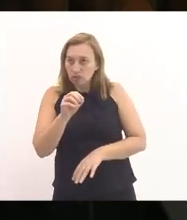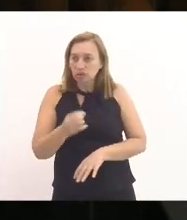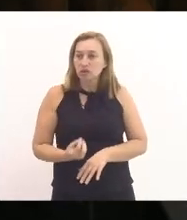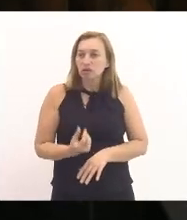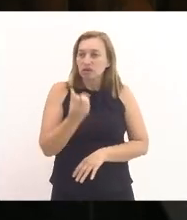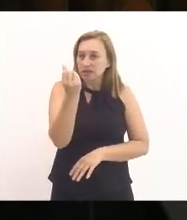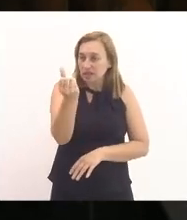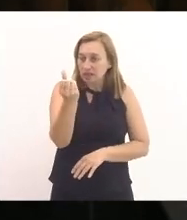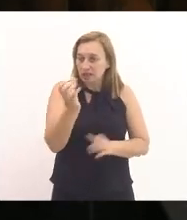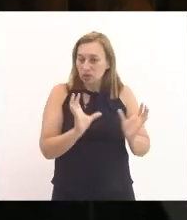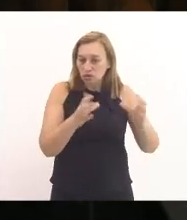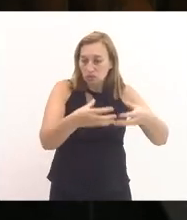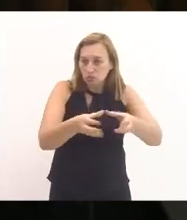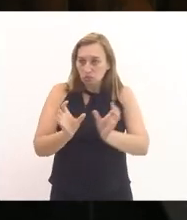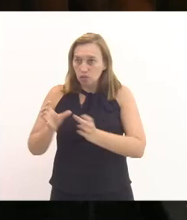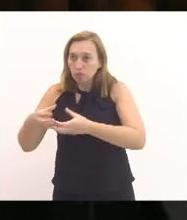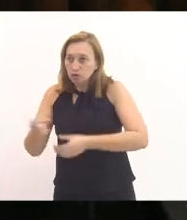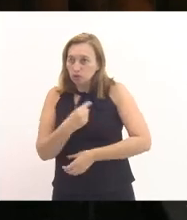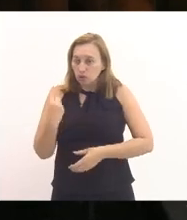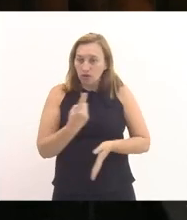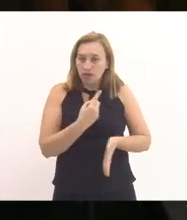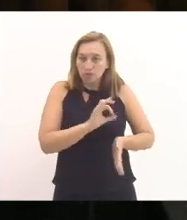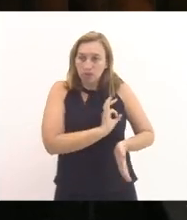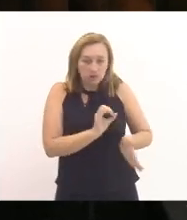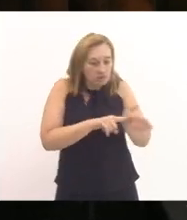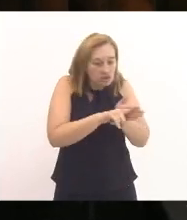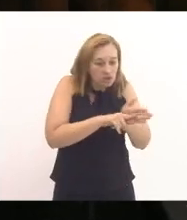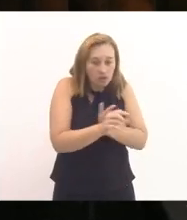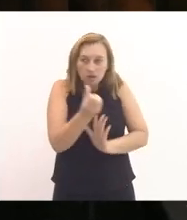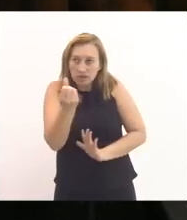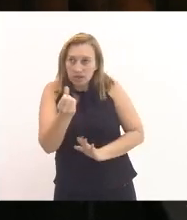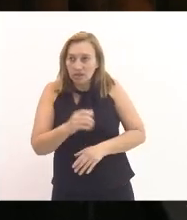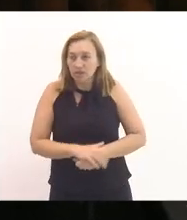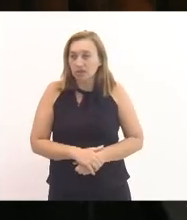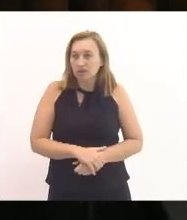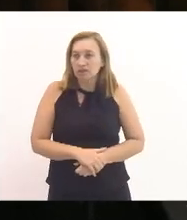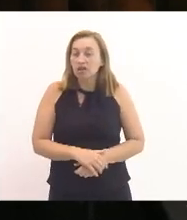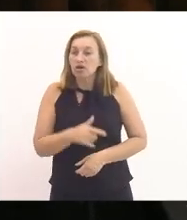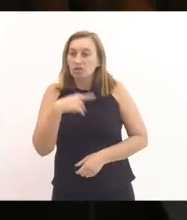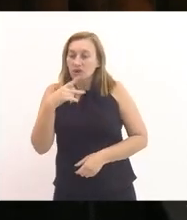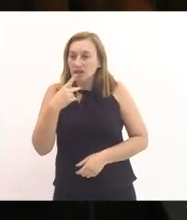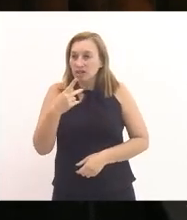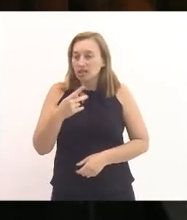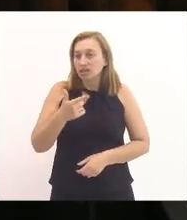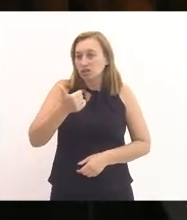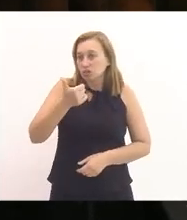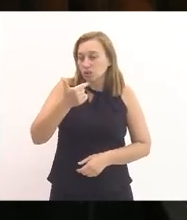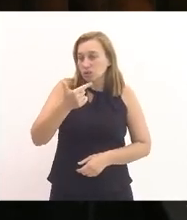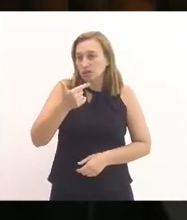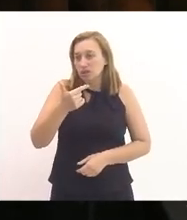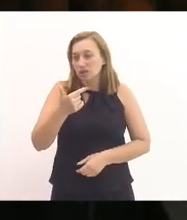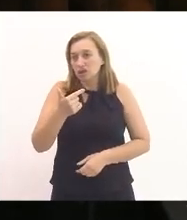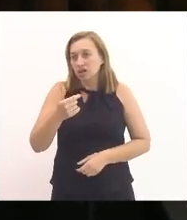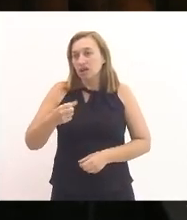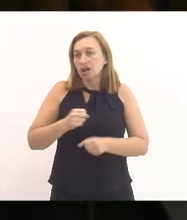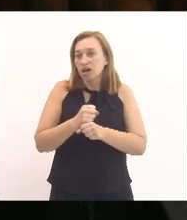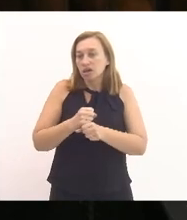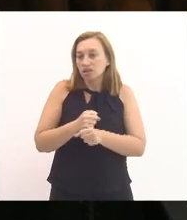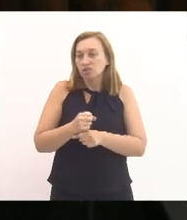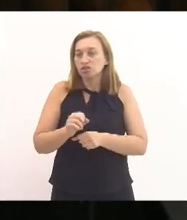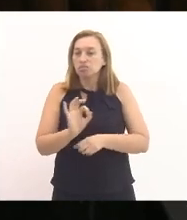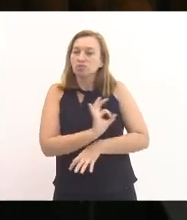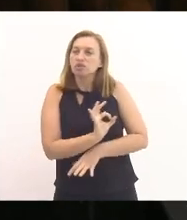nós investigadores três classes e quando me apresentei falei que tem 12 anos de polícia há dois anos ou seja com